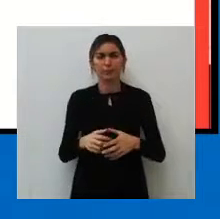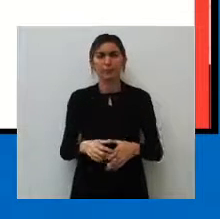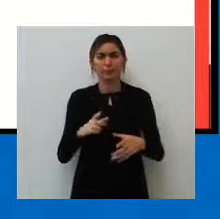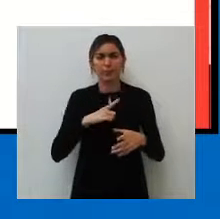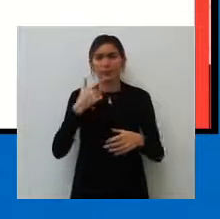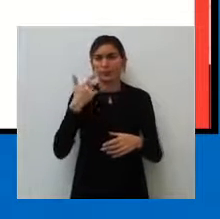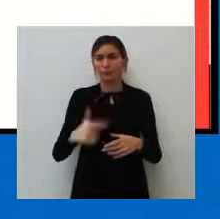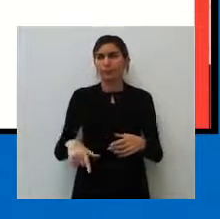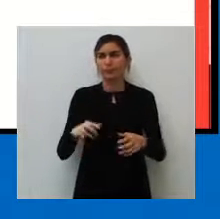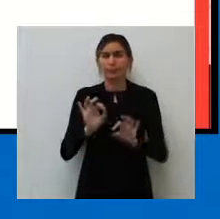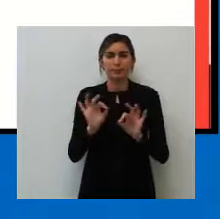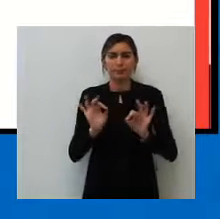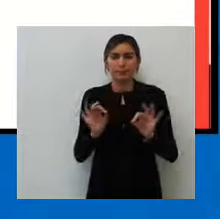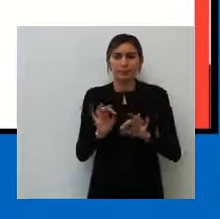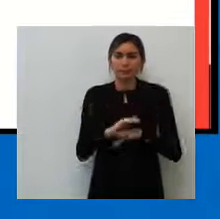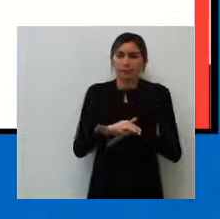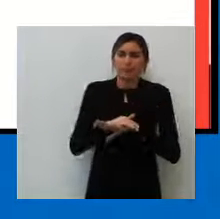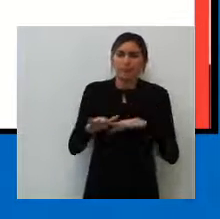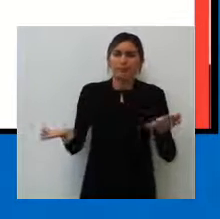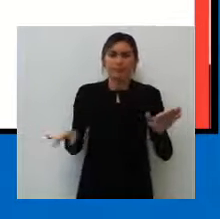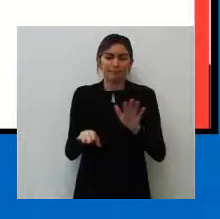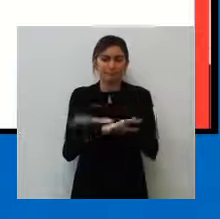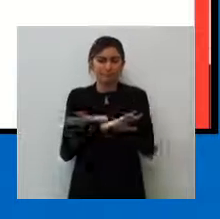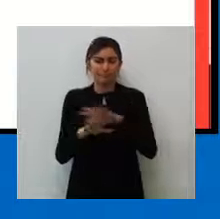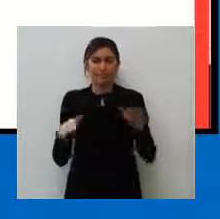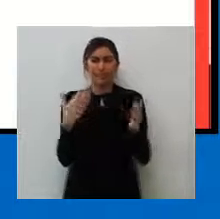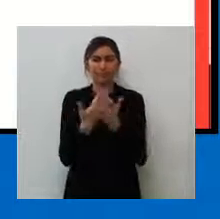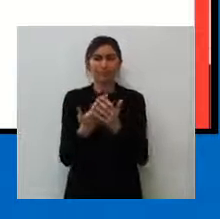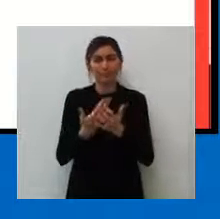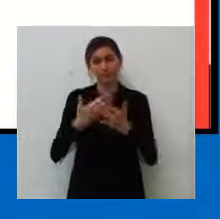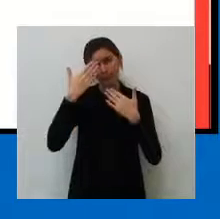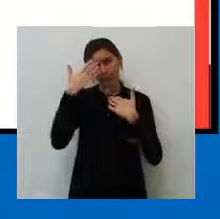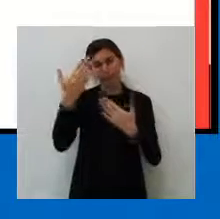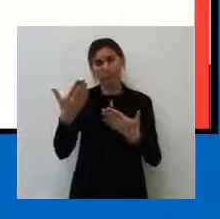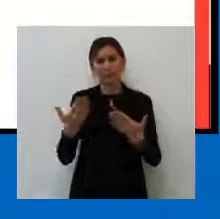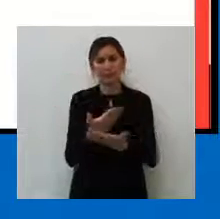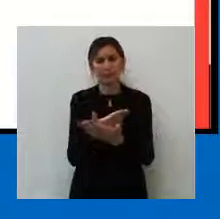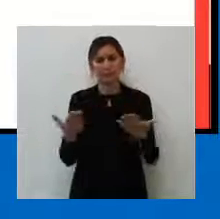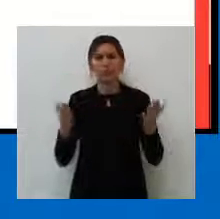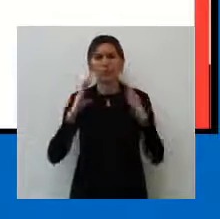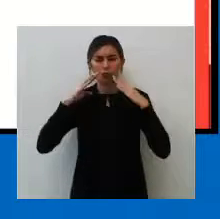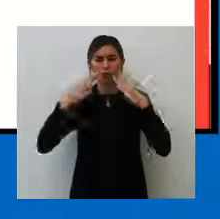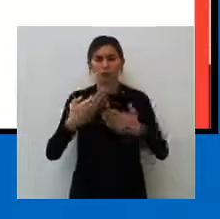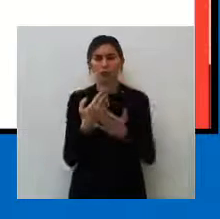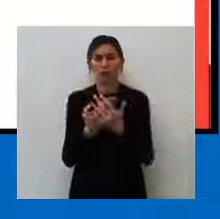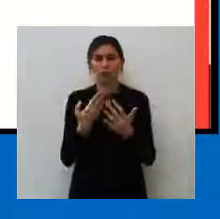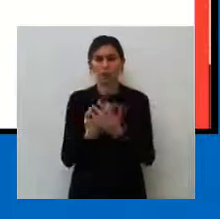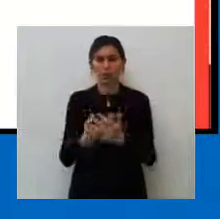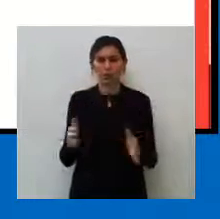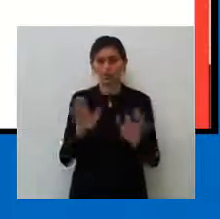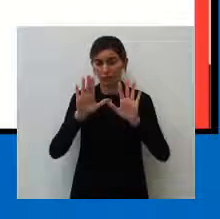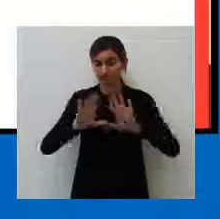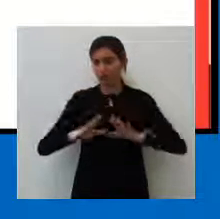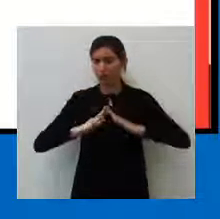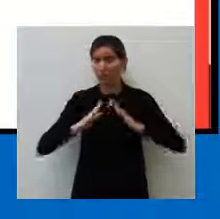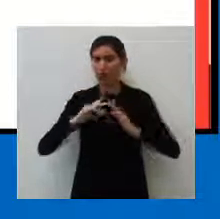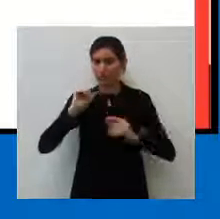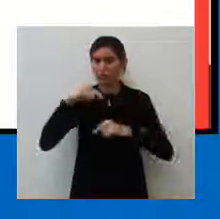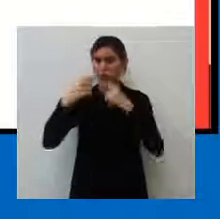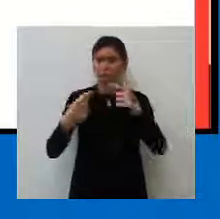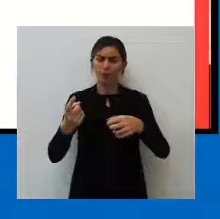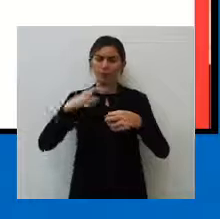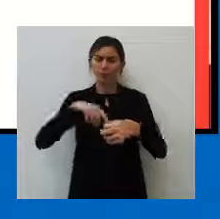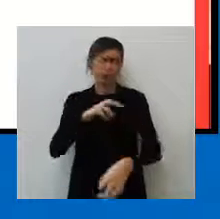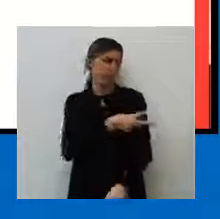tem mais alguma coisa tem não acabaram as perguntas e encerrou nossa aula vou agradecer a tua companhia foco nos estudos já segue aqui em casa daqui a